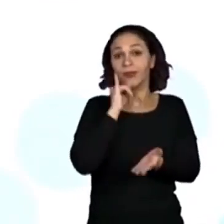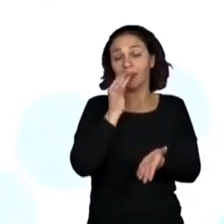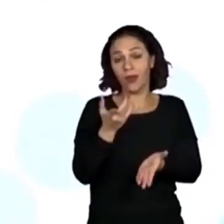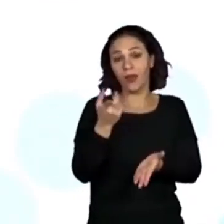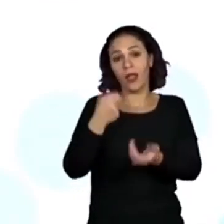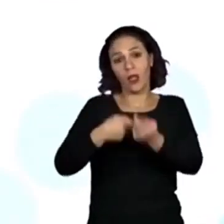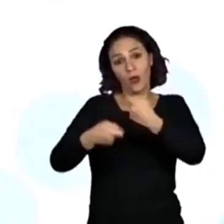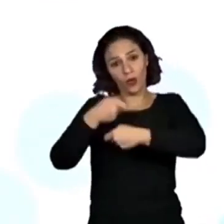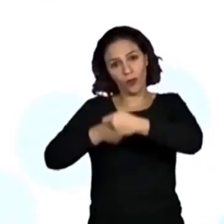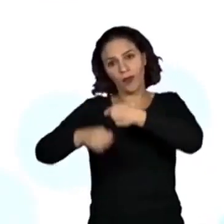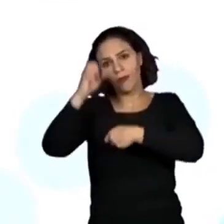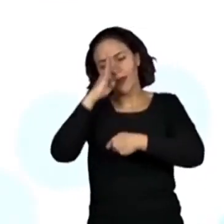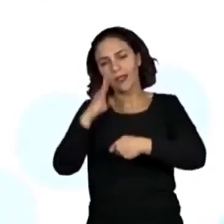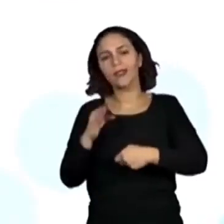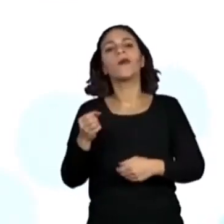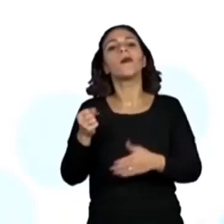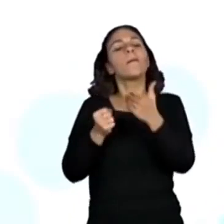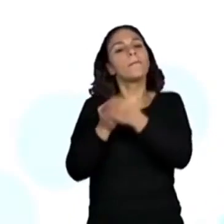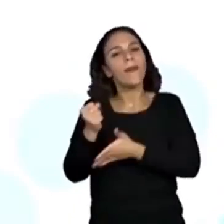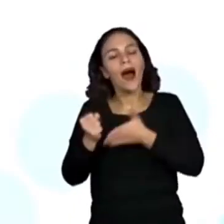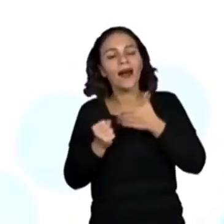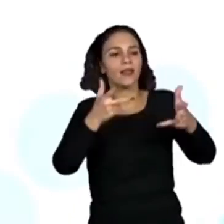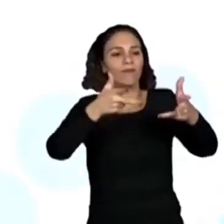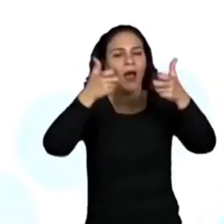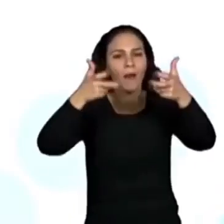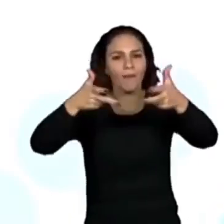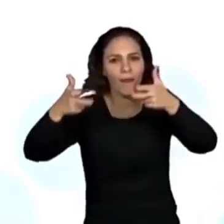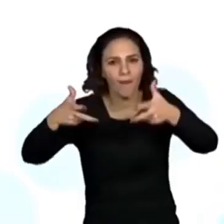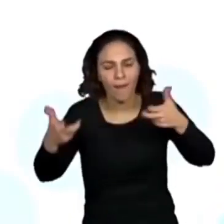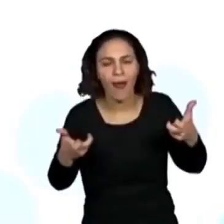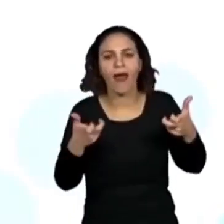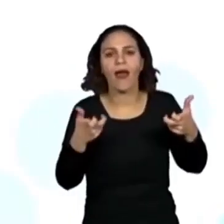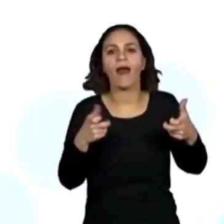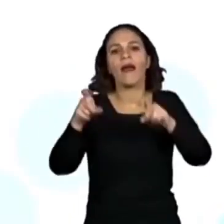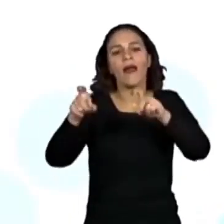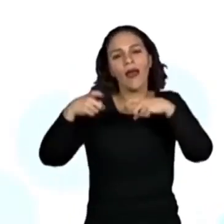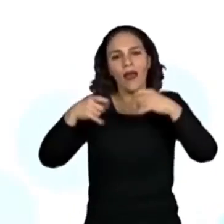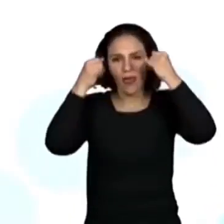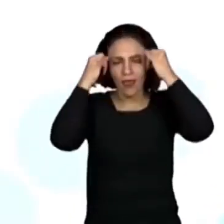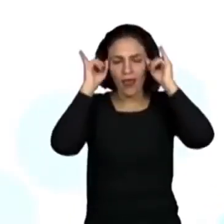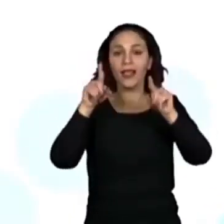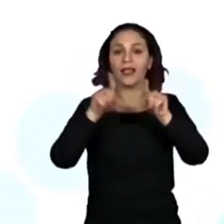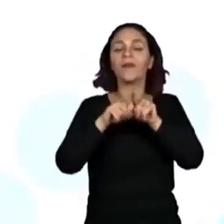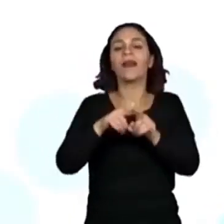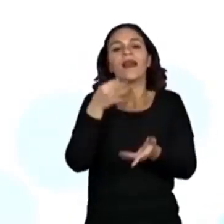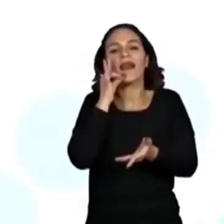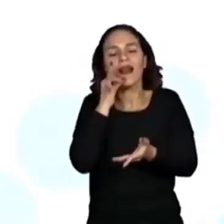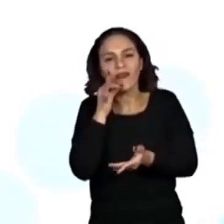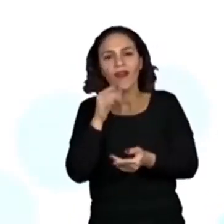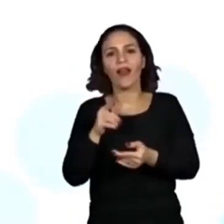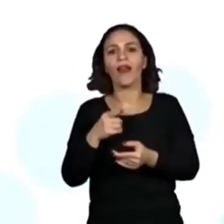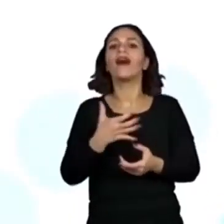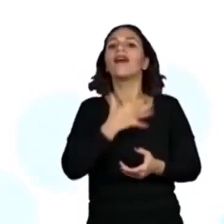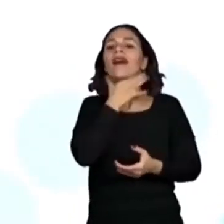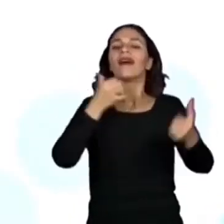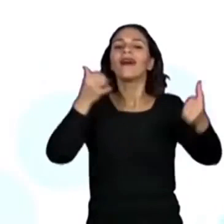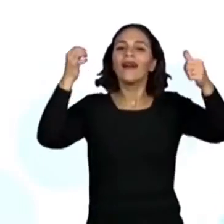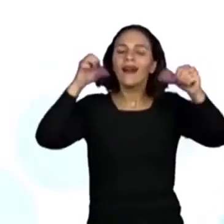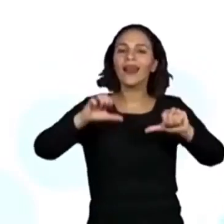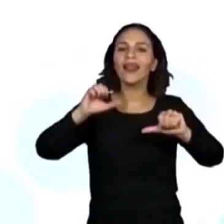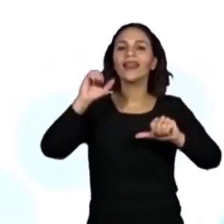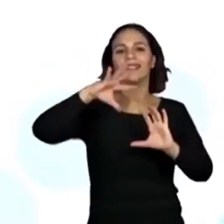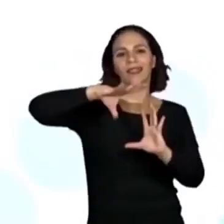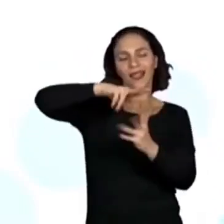brasileira baseada na agropecuária e no extrativismo, a economia do café, a crise internacional, a passagem da era